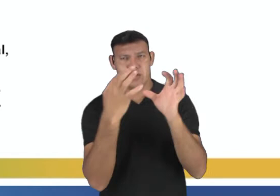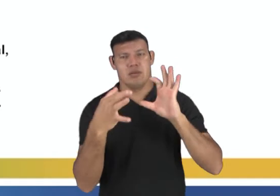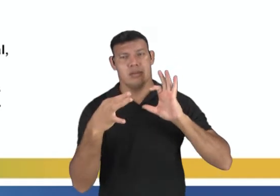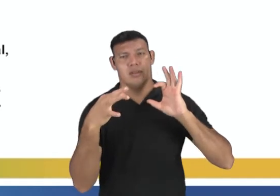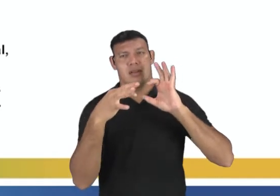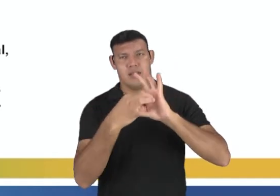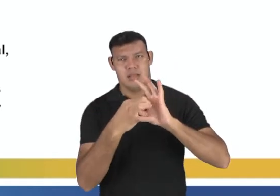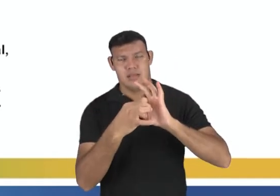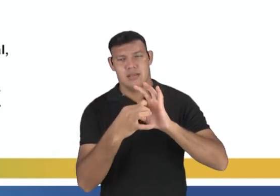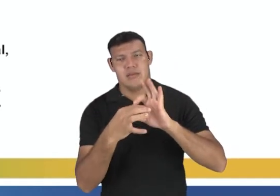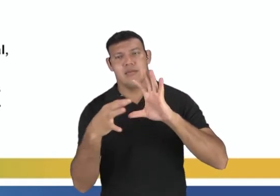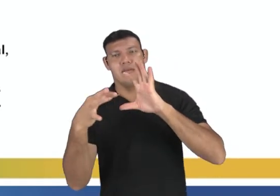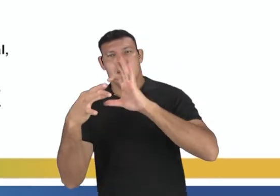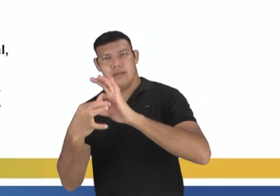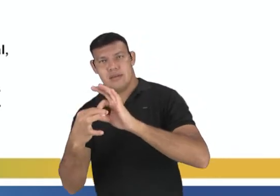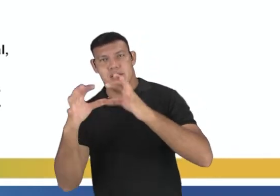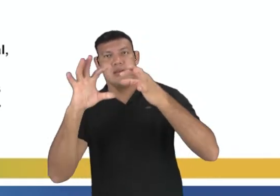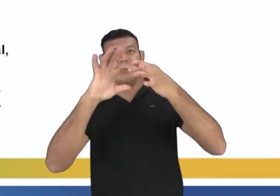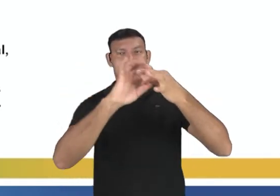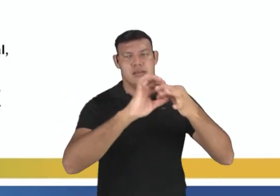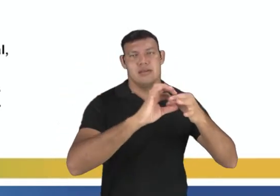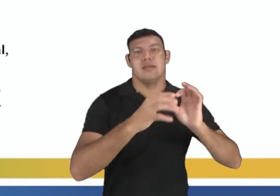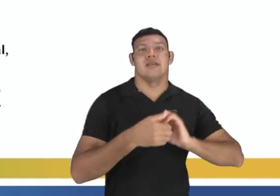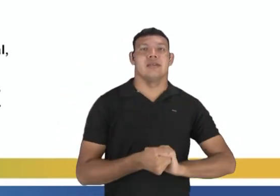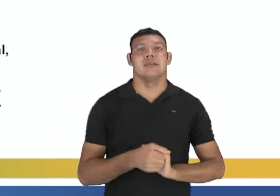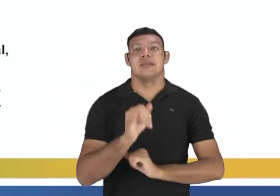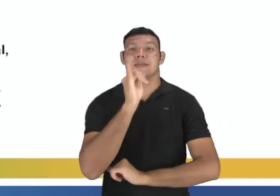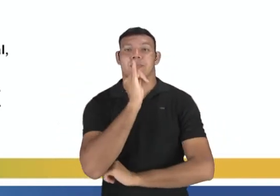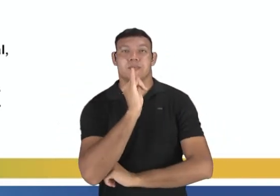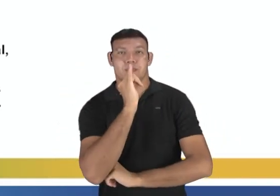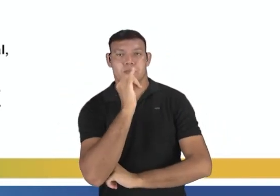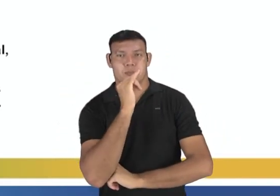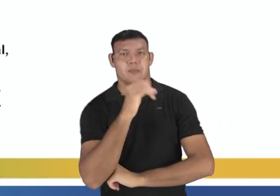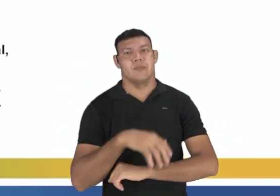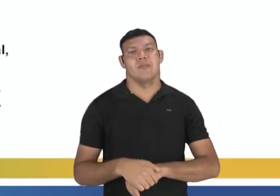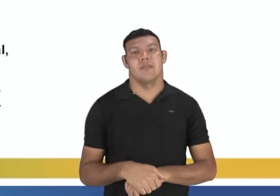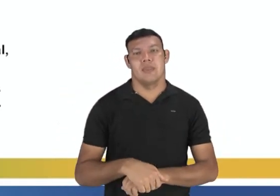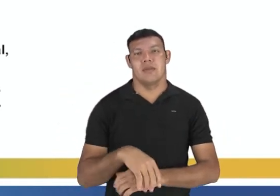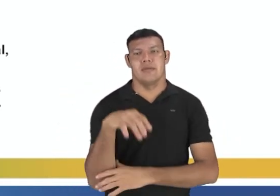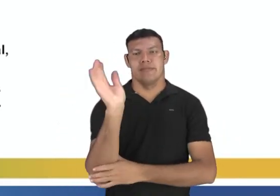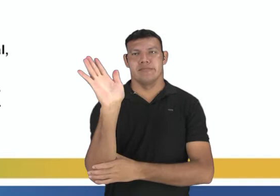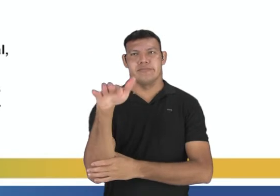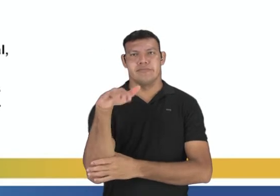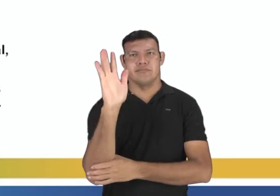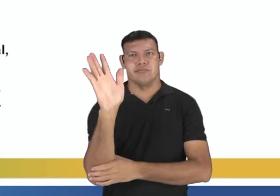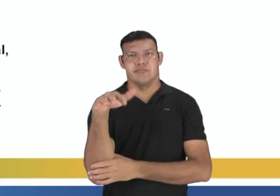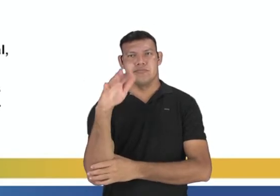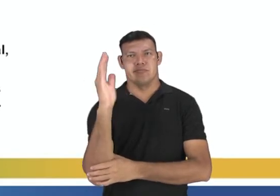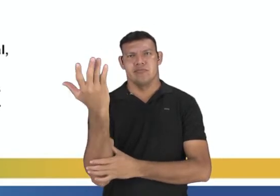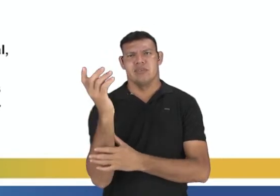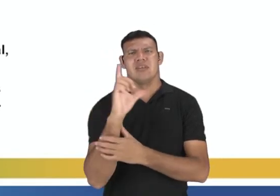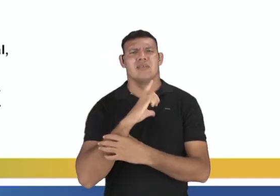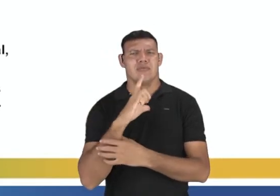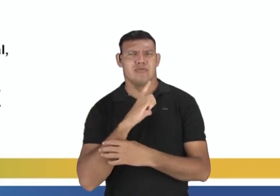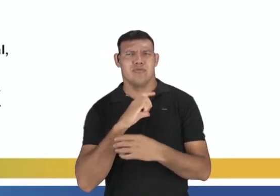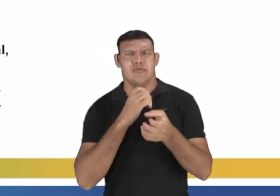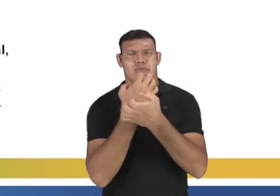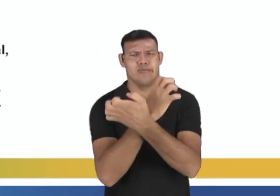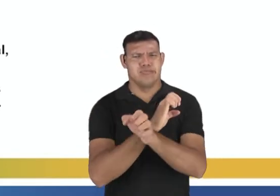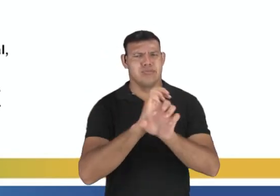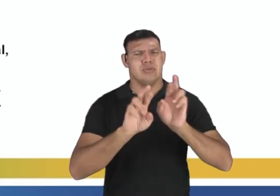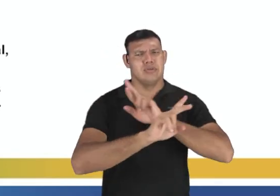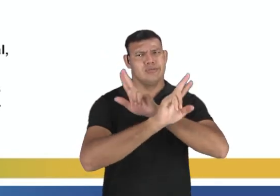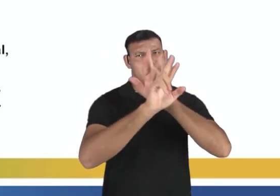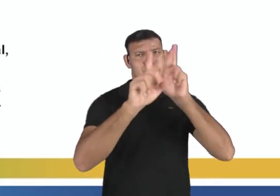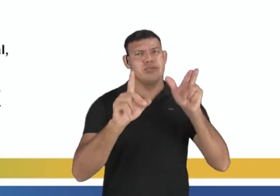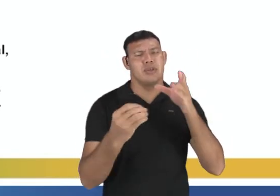outros ossos, né, e as cartilagens. Por exemplo, quando a gente faz o movimento da mão, existem diversos ossos que compõem a mão, e